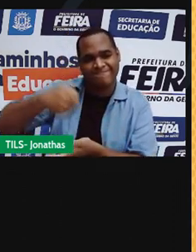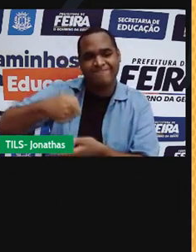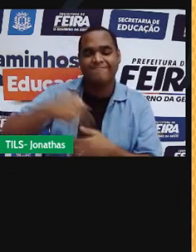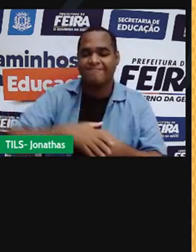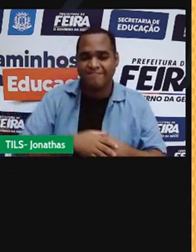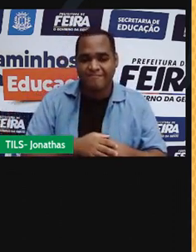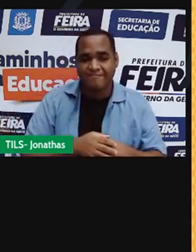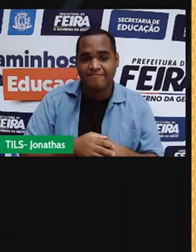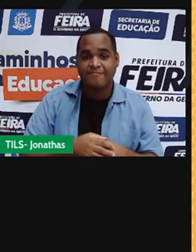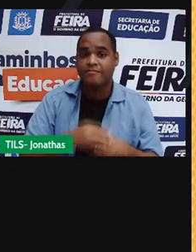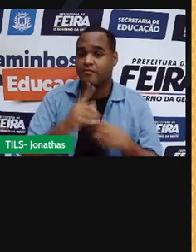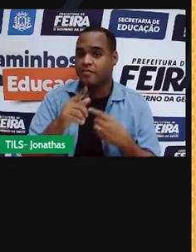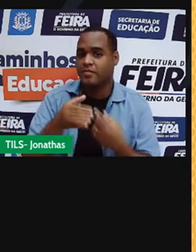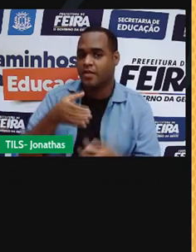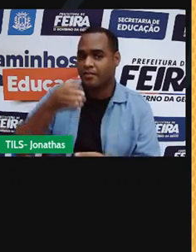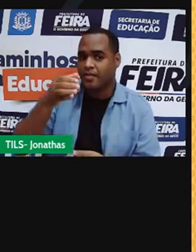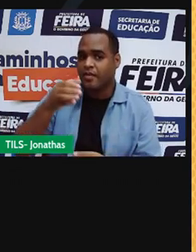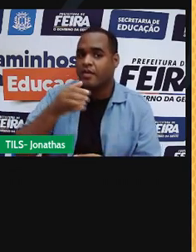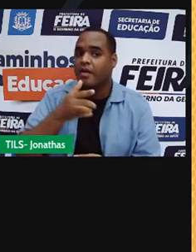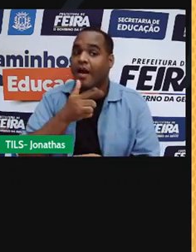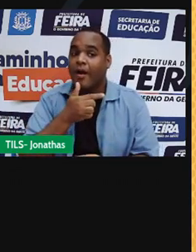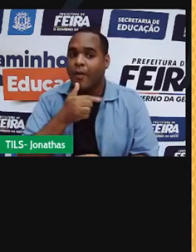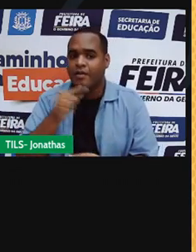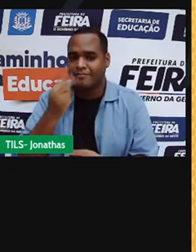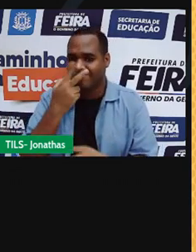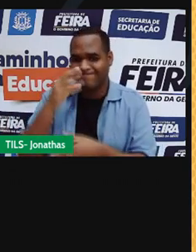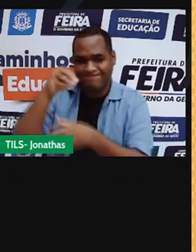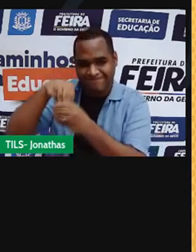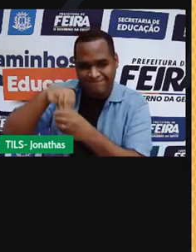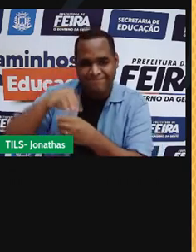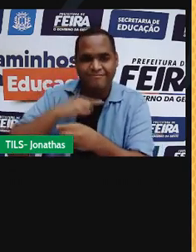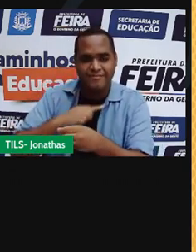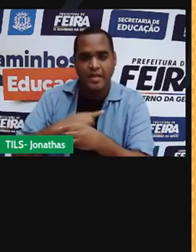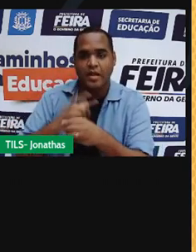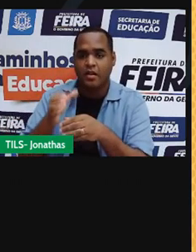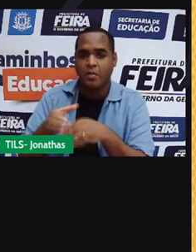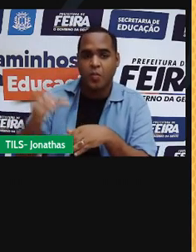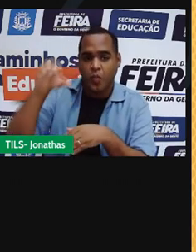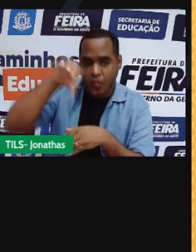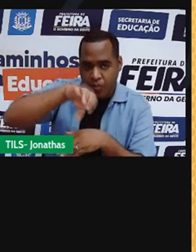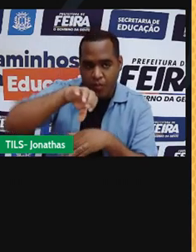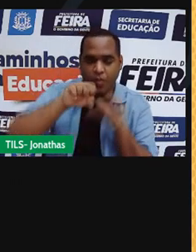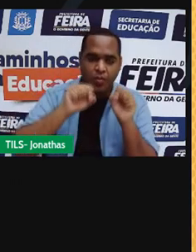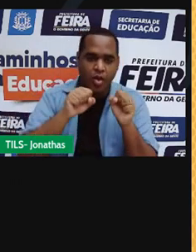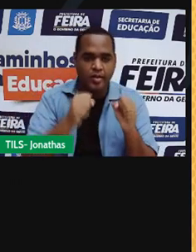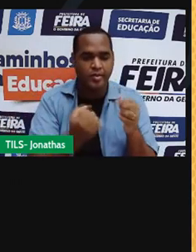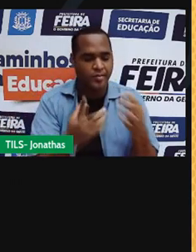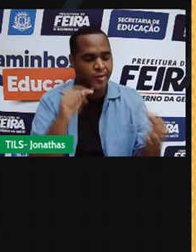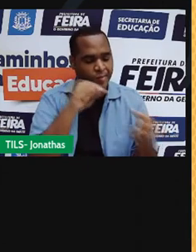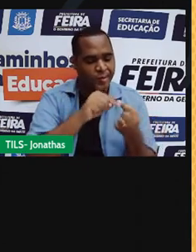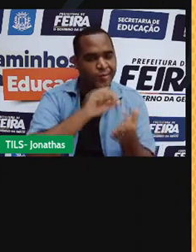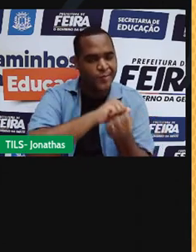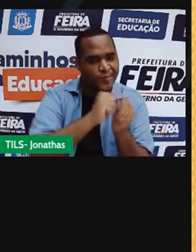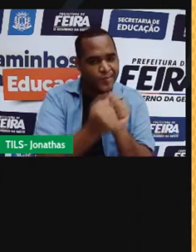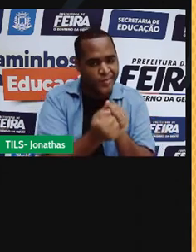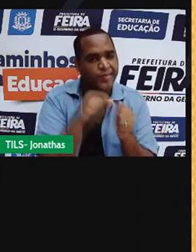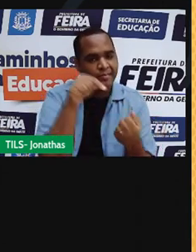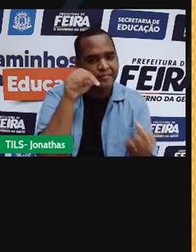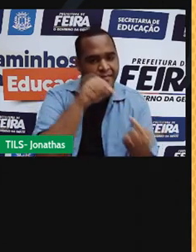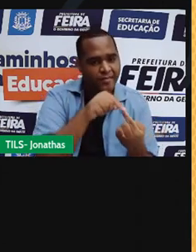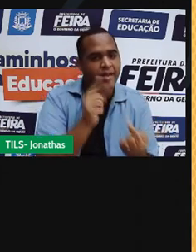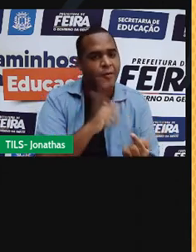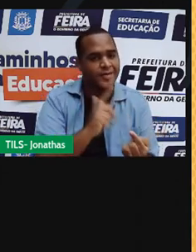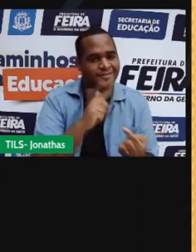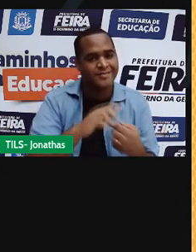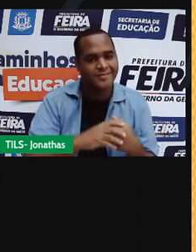A bebida que tomamos está em estado líquido. A matéria em estado líquido se adapta à forma do recipiente no qual está,